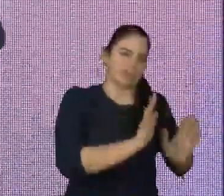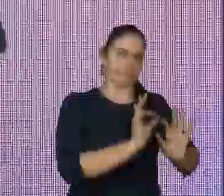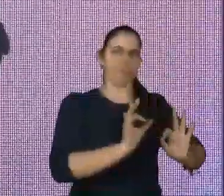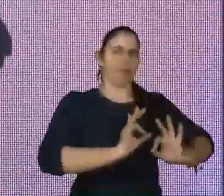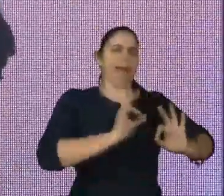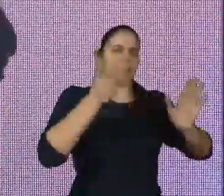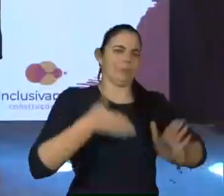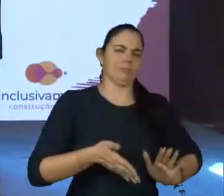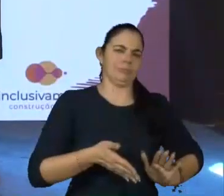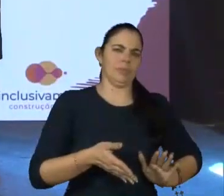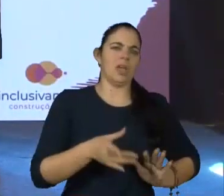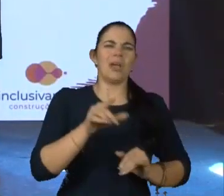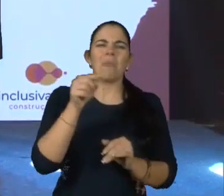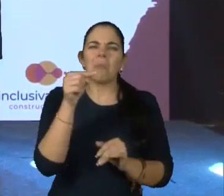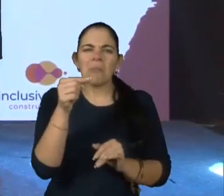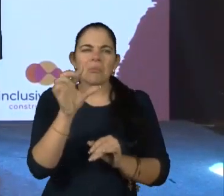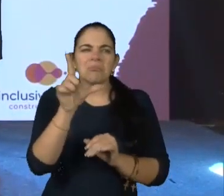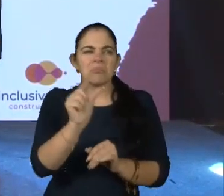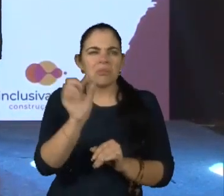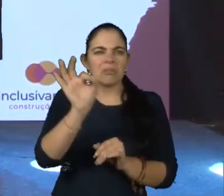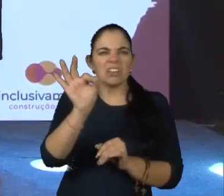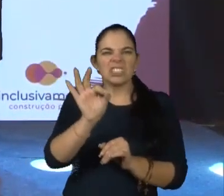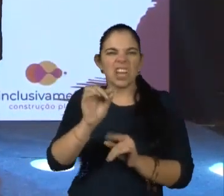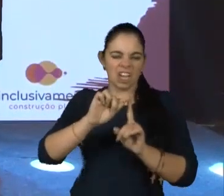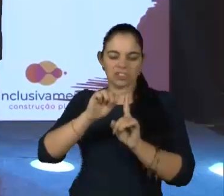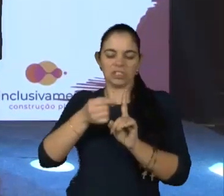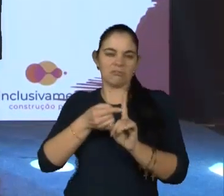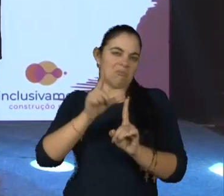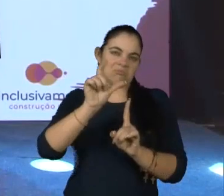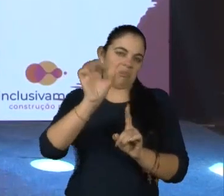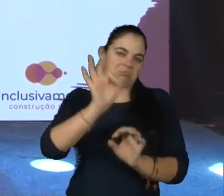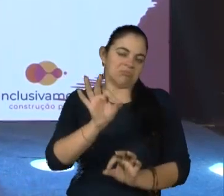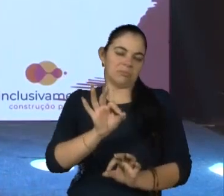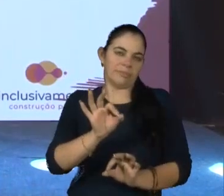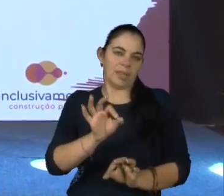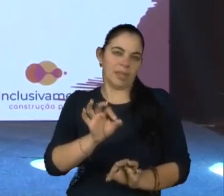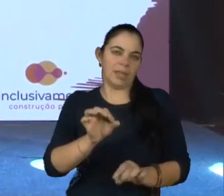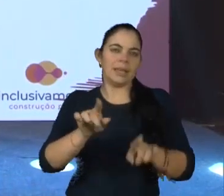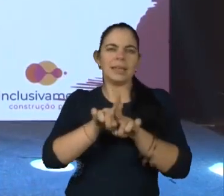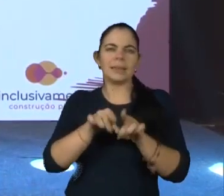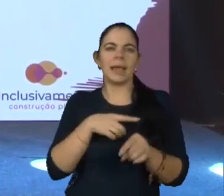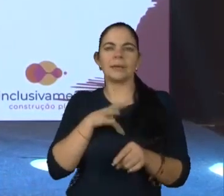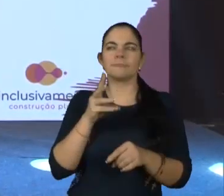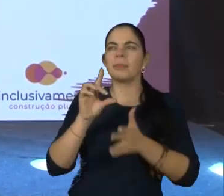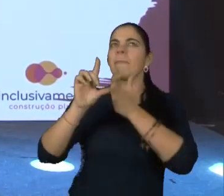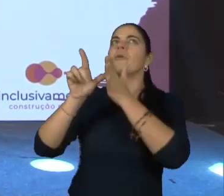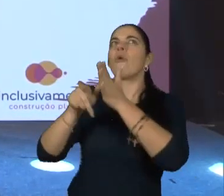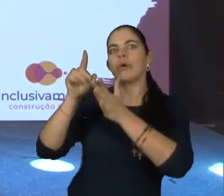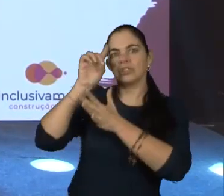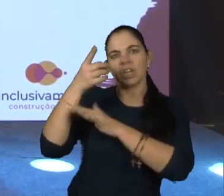Com menos porcentagem foi na gestação, que era só 10%, e alguns dias após,